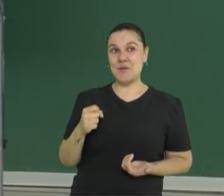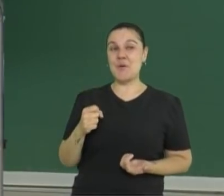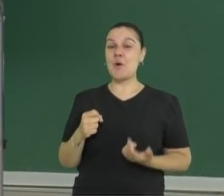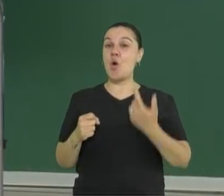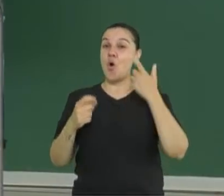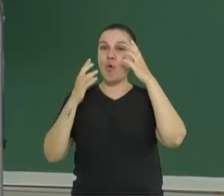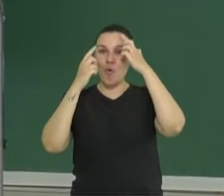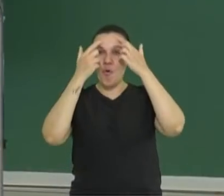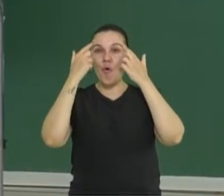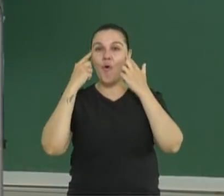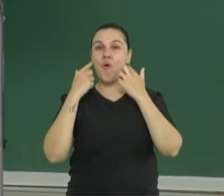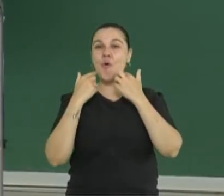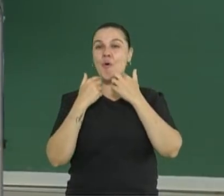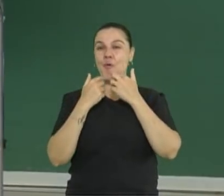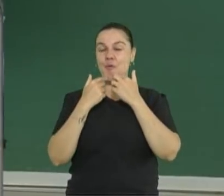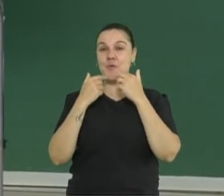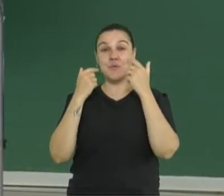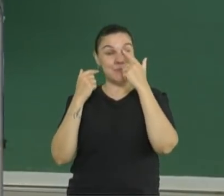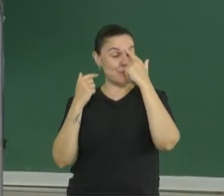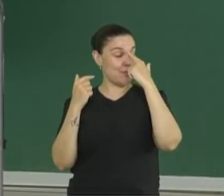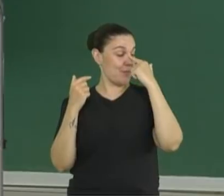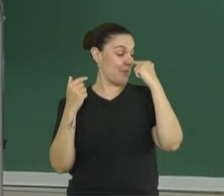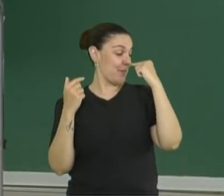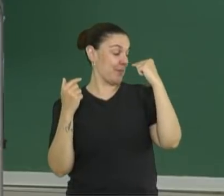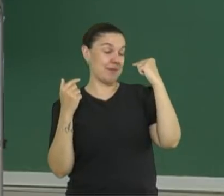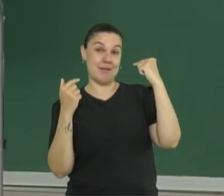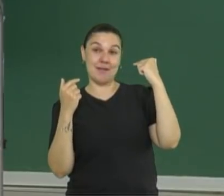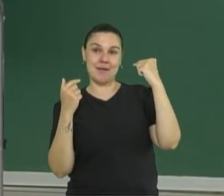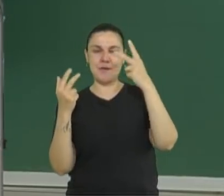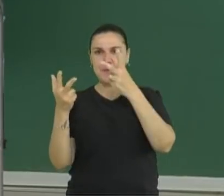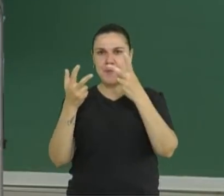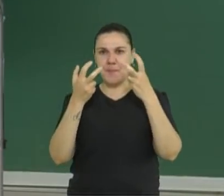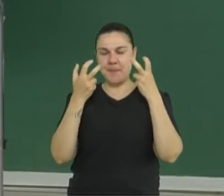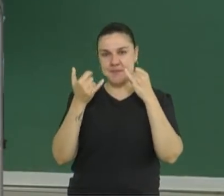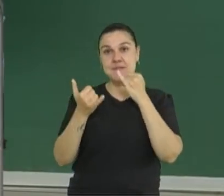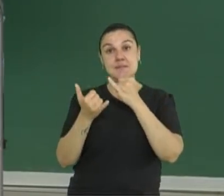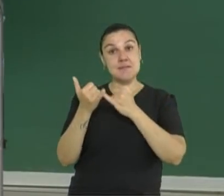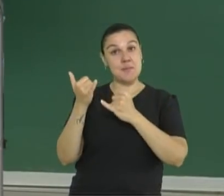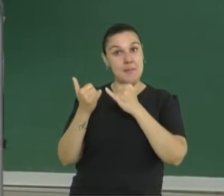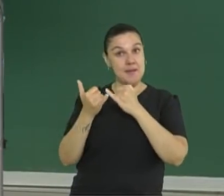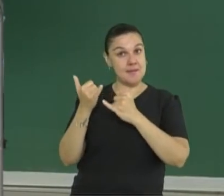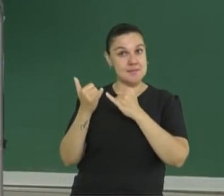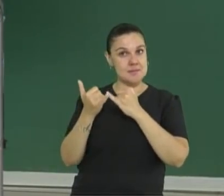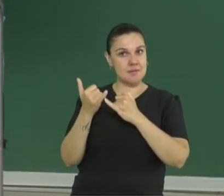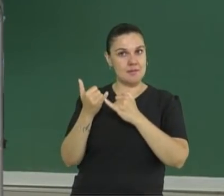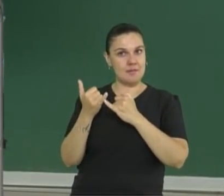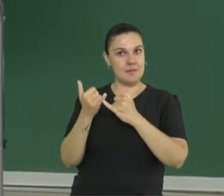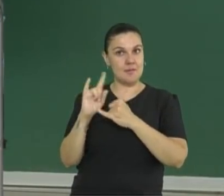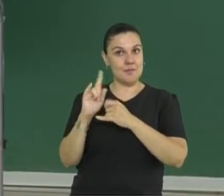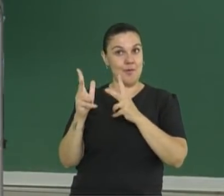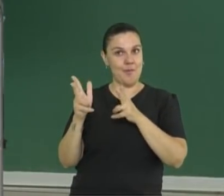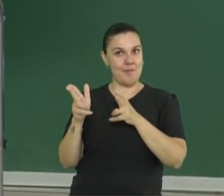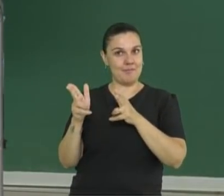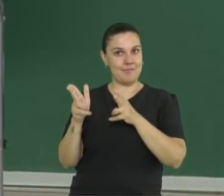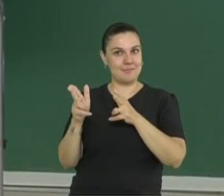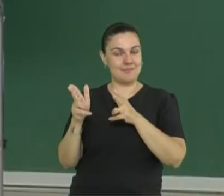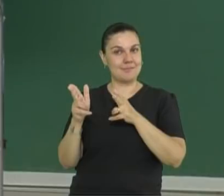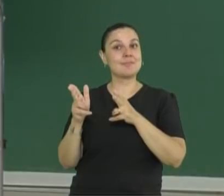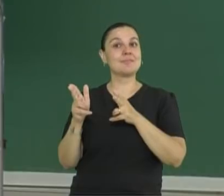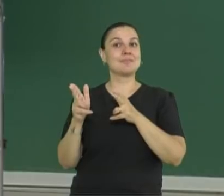de rosto, formato do nariz. Você percebeu que elas são parecidas, mas não são